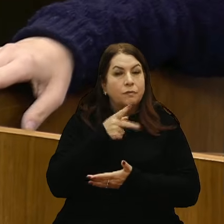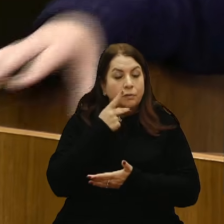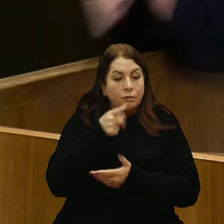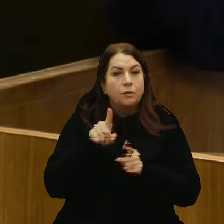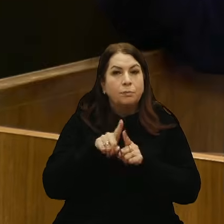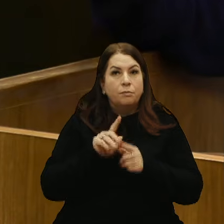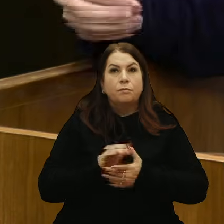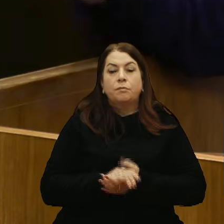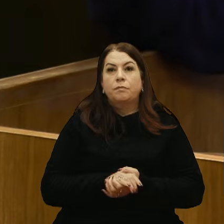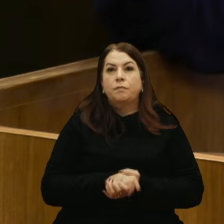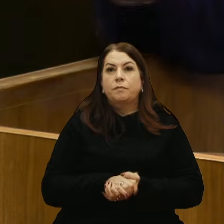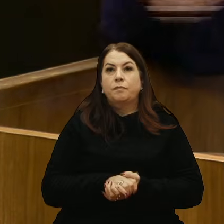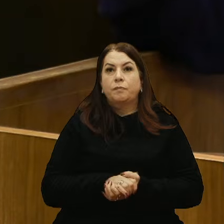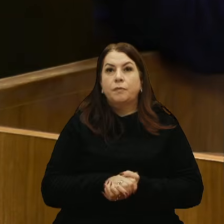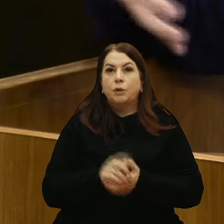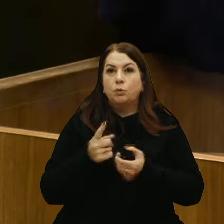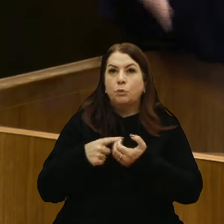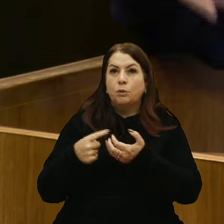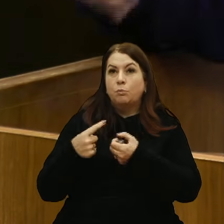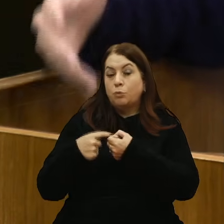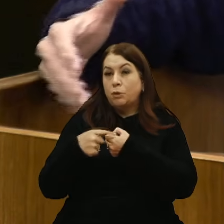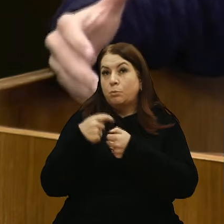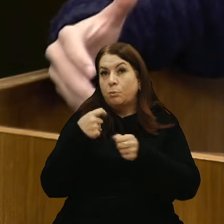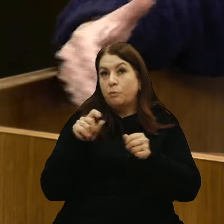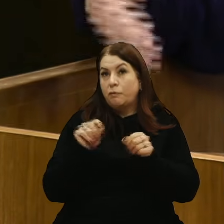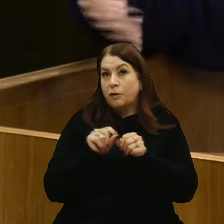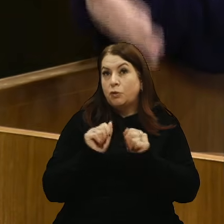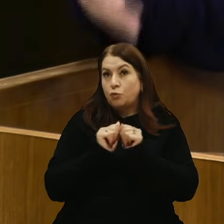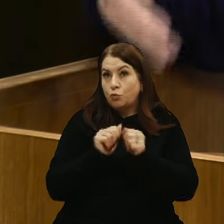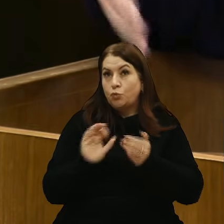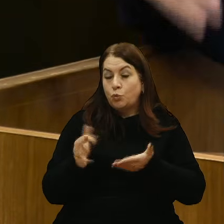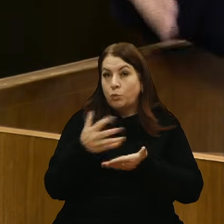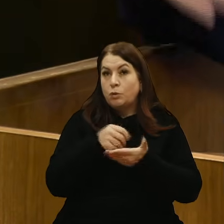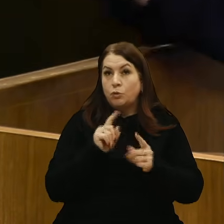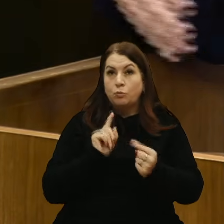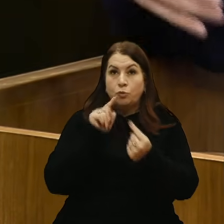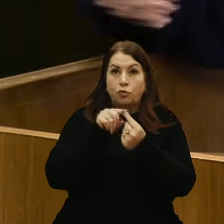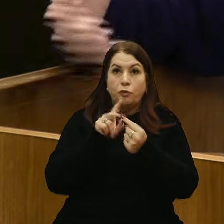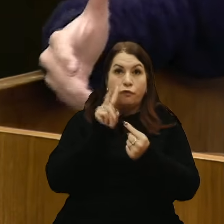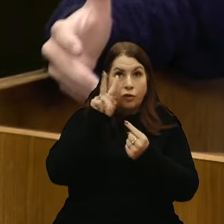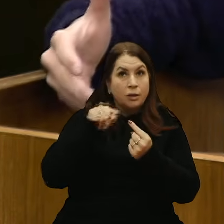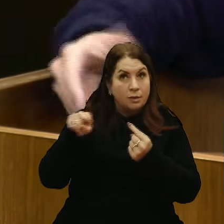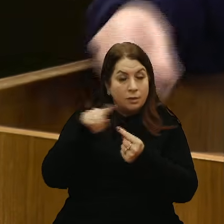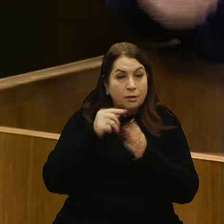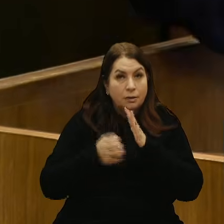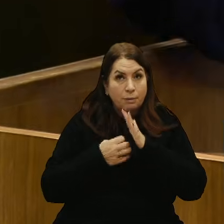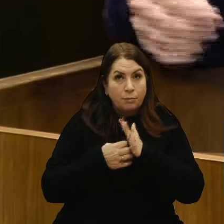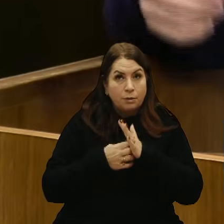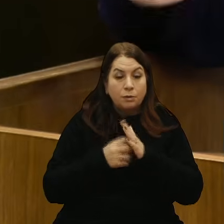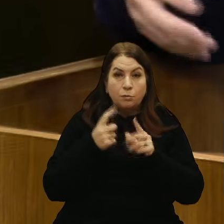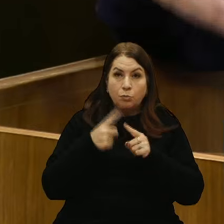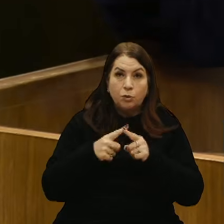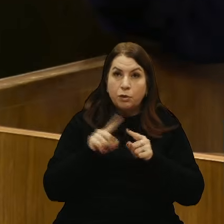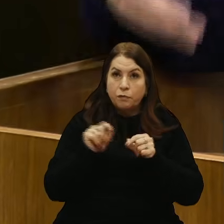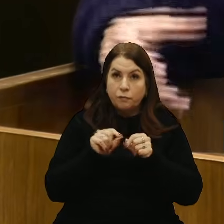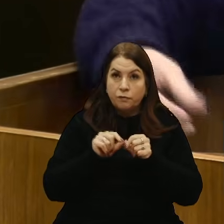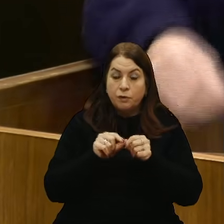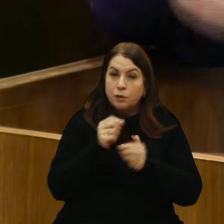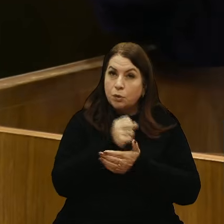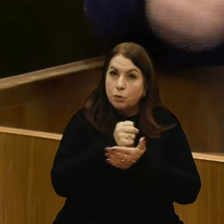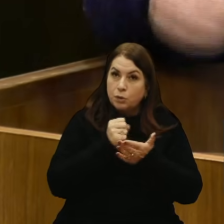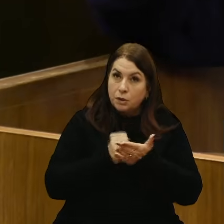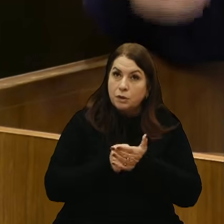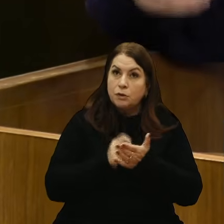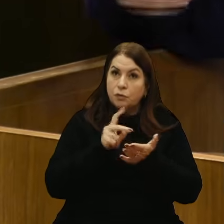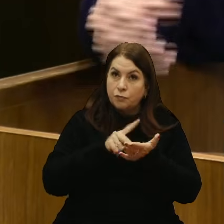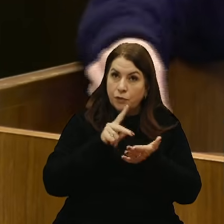também, que o município poderia fazer com a Codeca. Se o objetivo é fortalecer a empresa, por que não fazer os contratos que